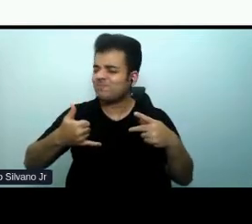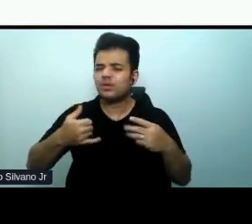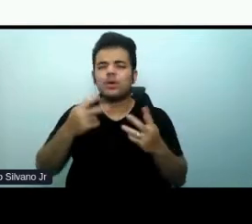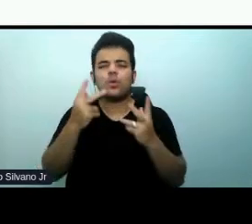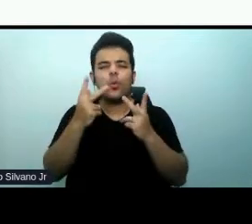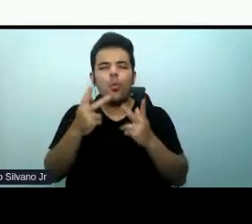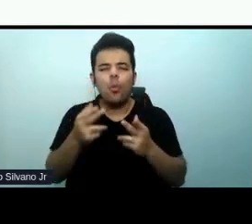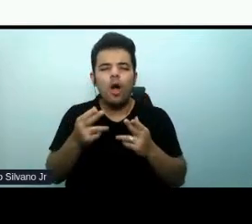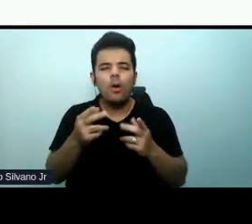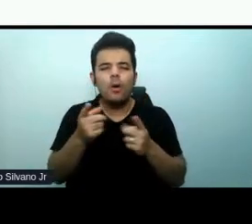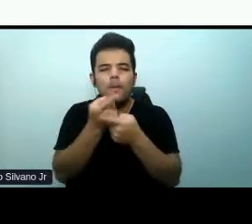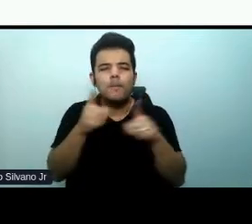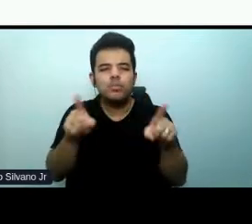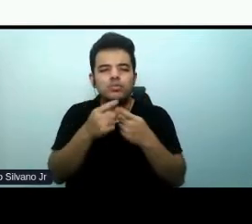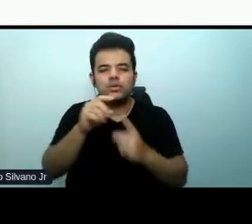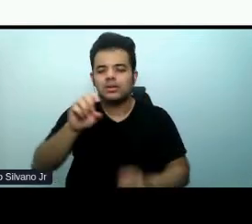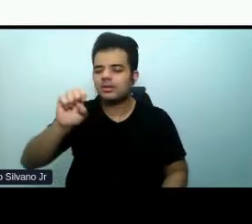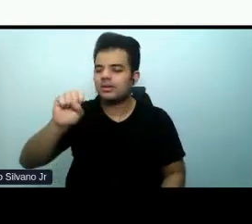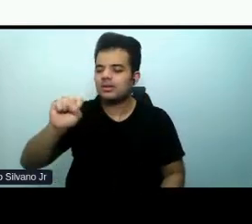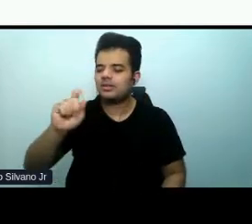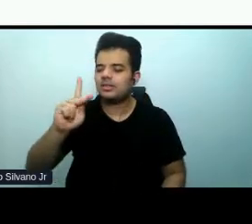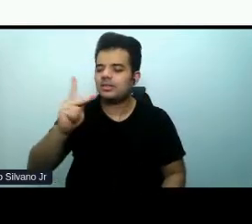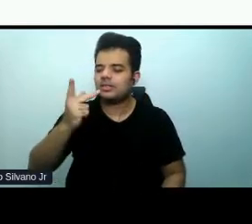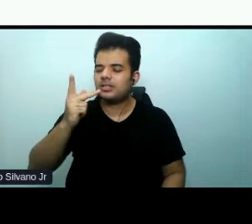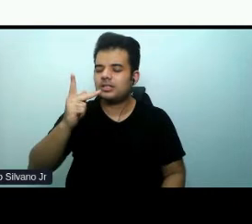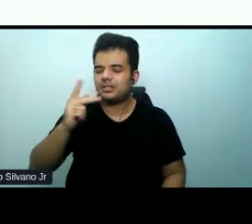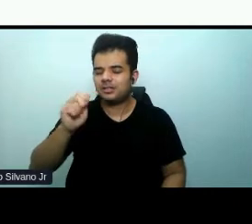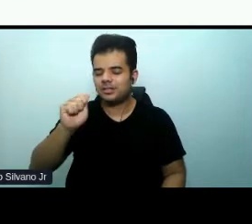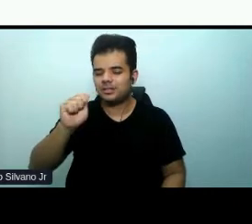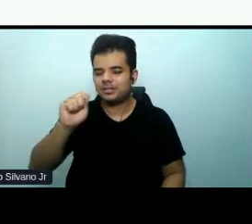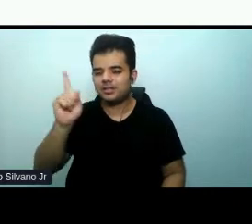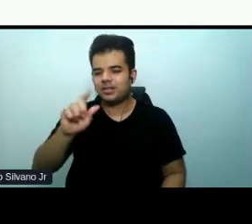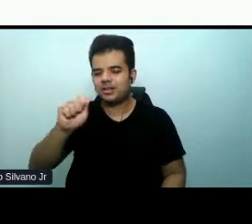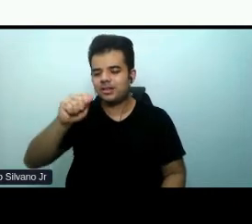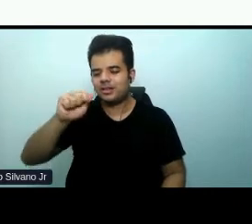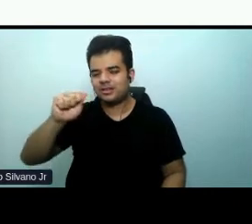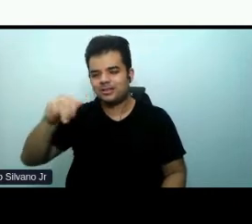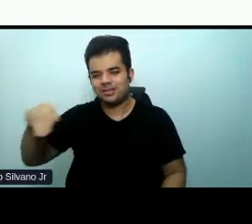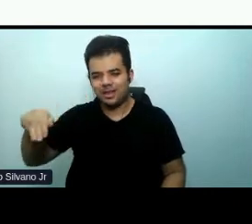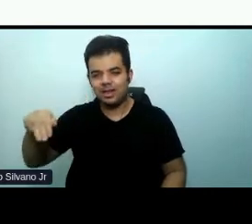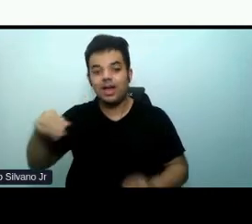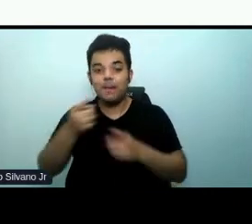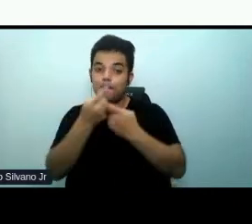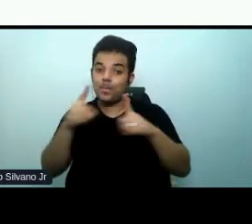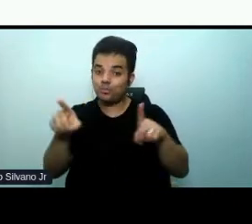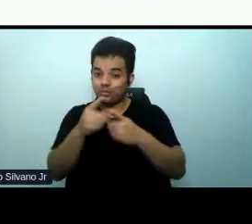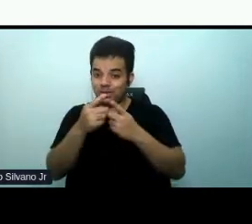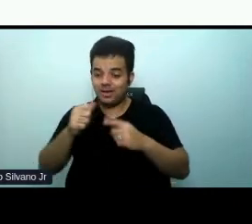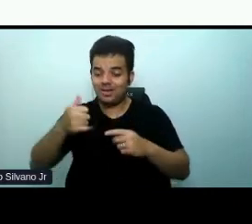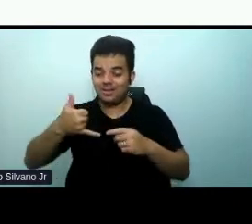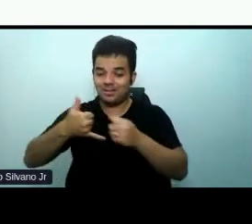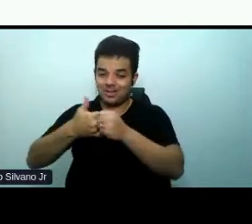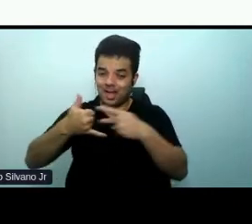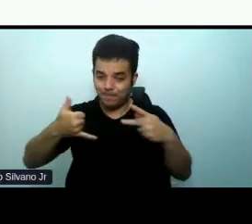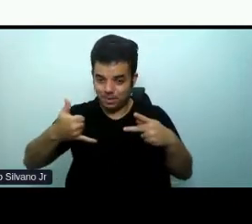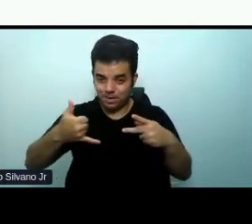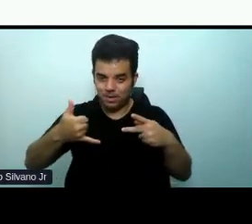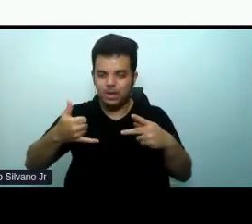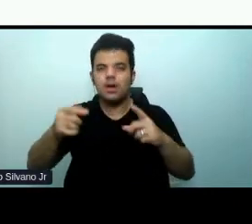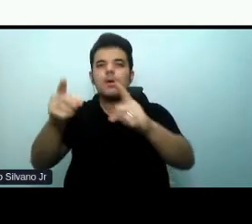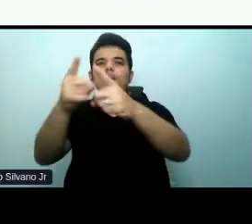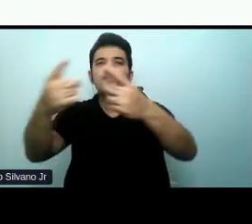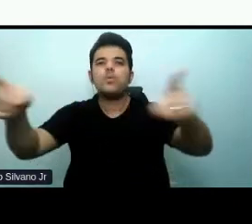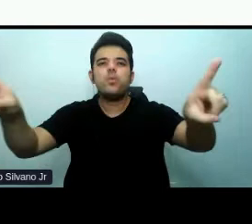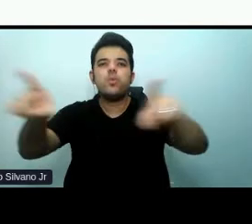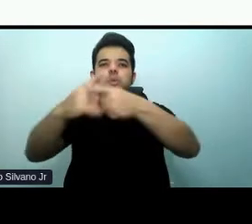Shazam. Shazam, para quem não conhece, é um aplicativo de música, né? Você toca a